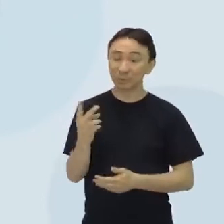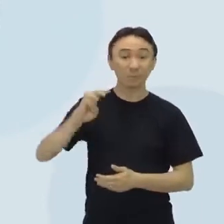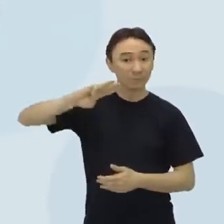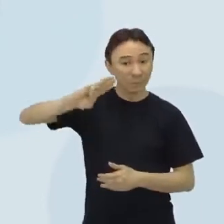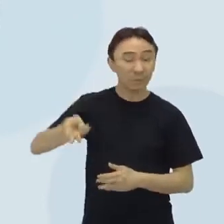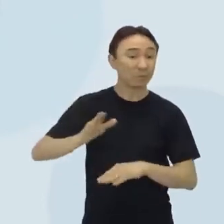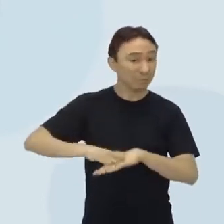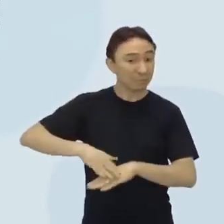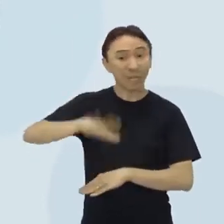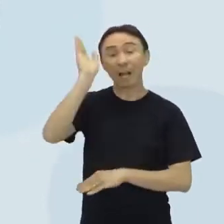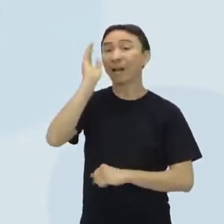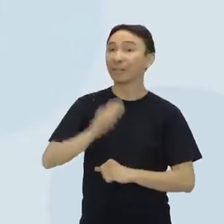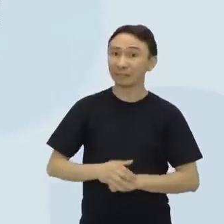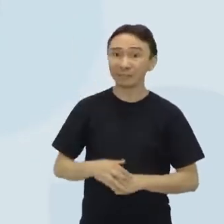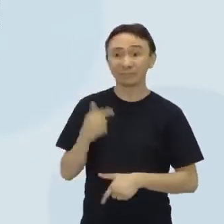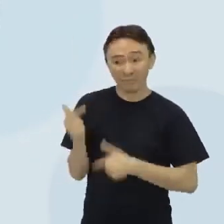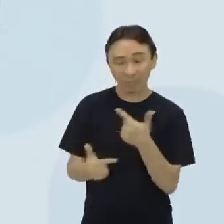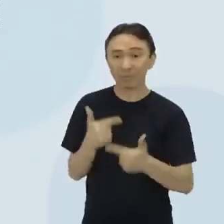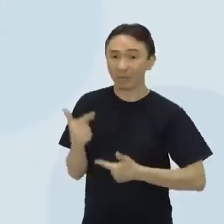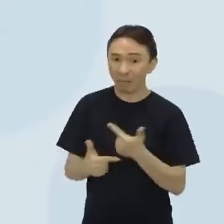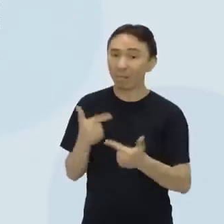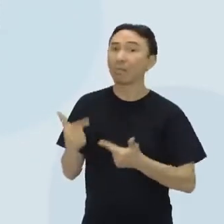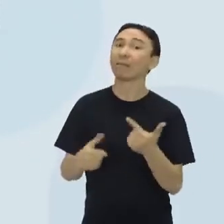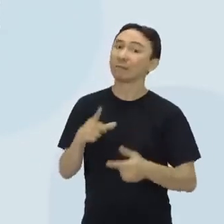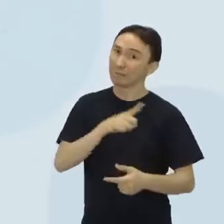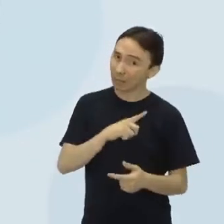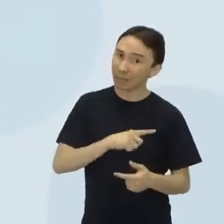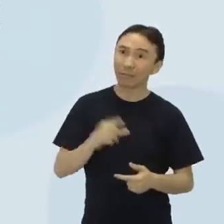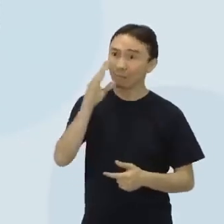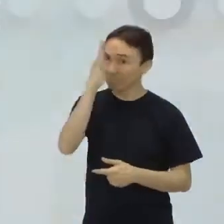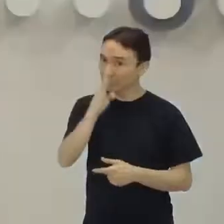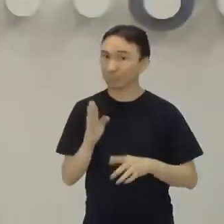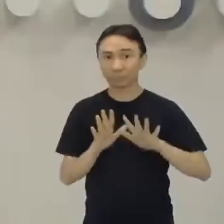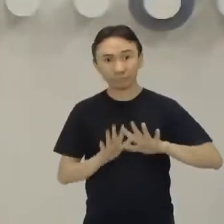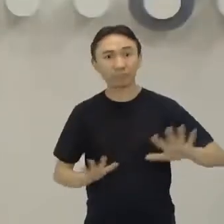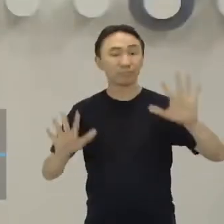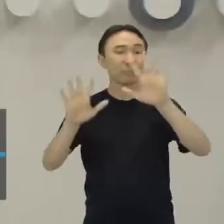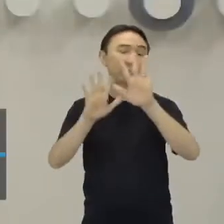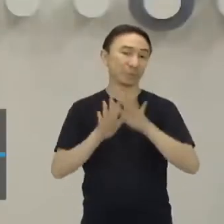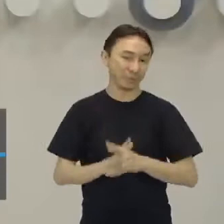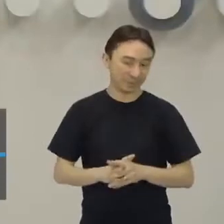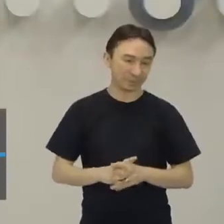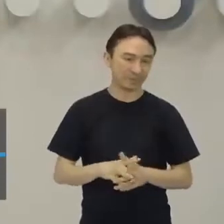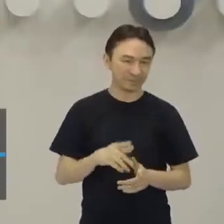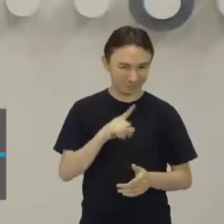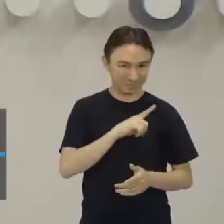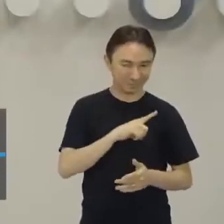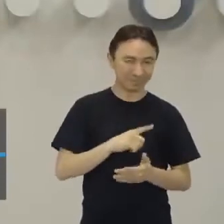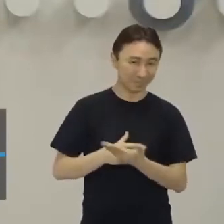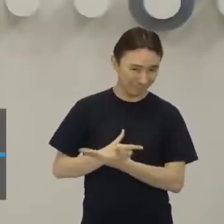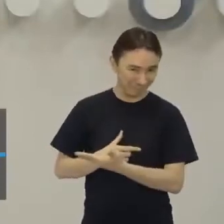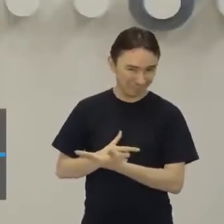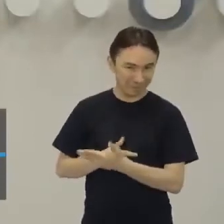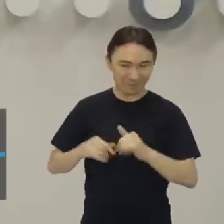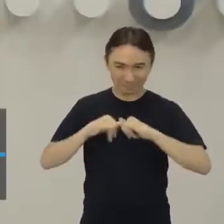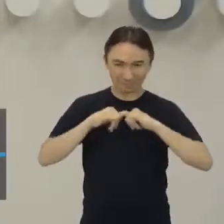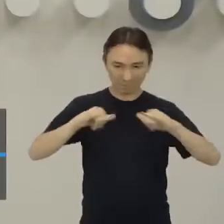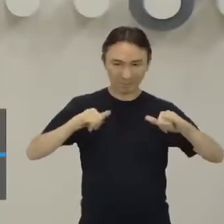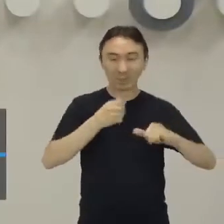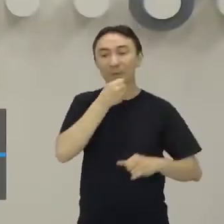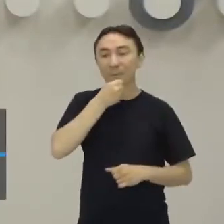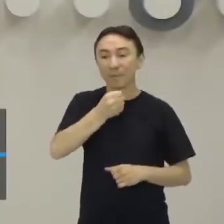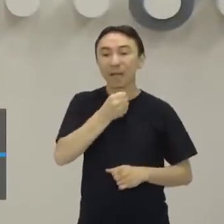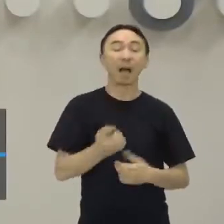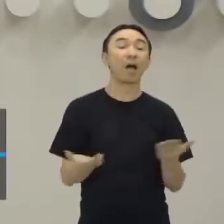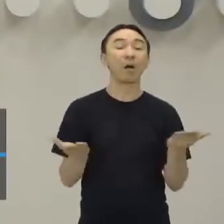crianças ainda são exploradas em todo o país. Então, nós temos essa parte aí, o título da reportagem, e vamos assisti-la